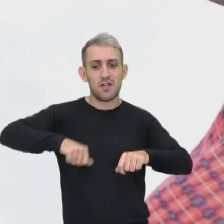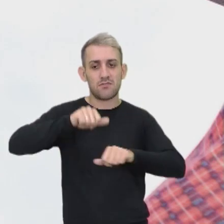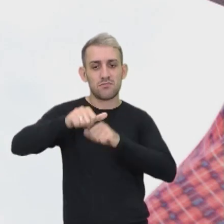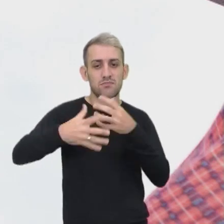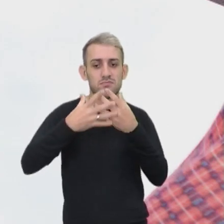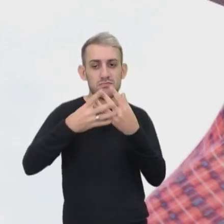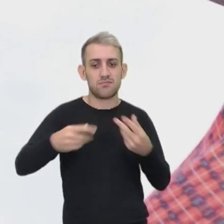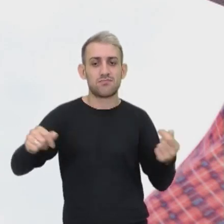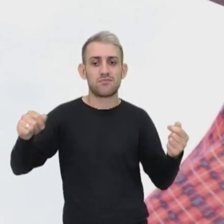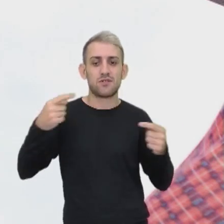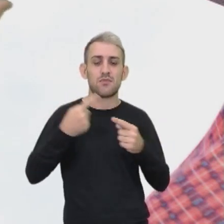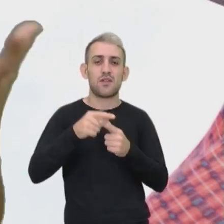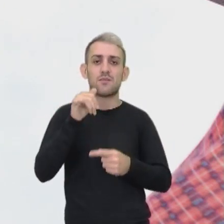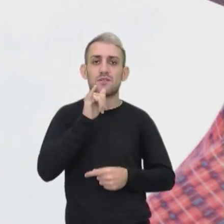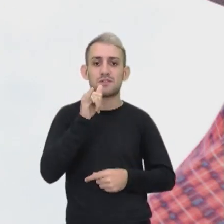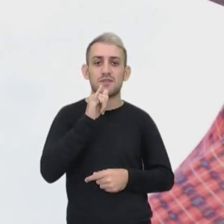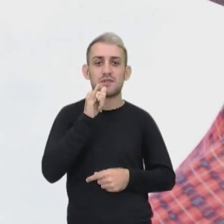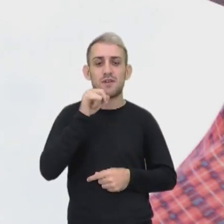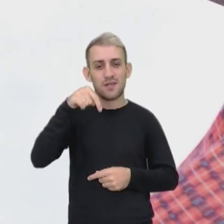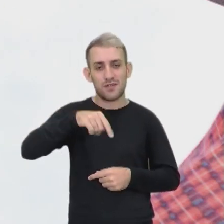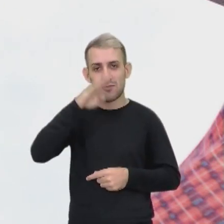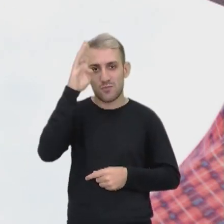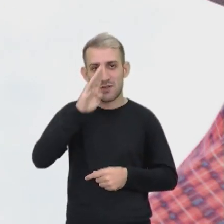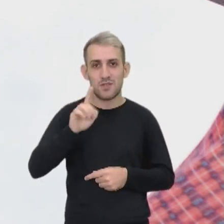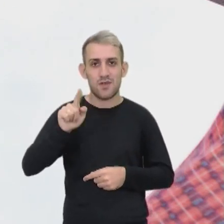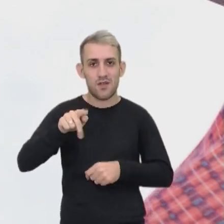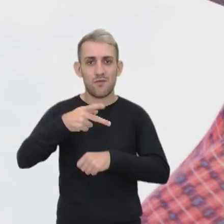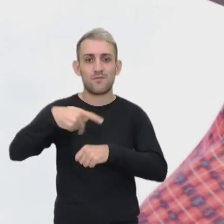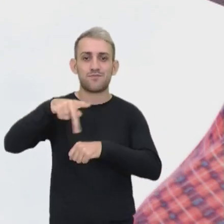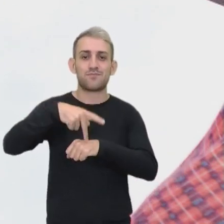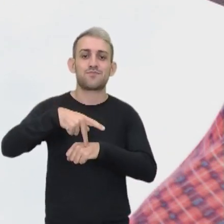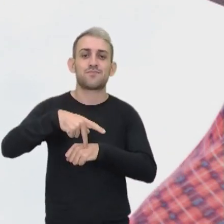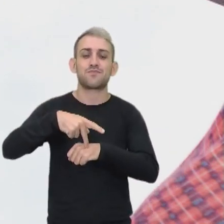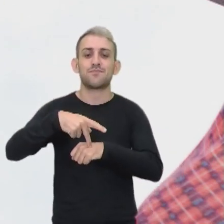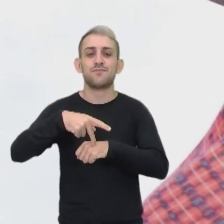né? Porque até mesmo pelo Brasil ser um país aí